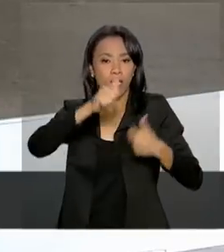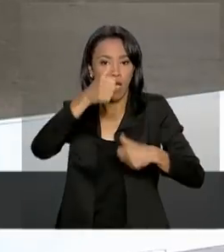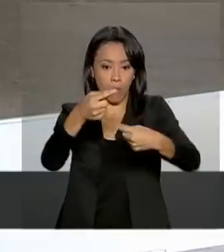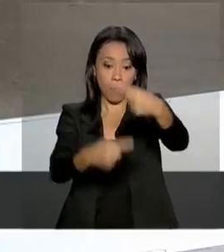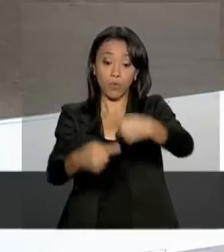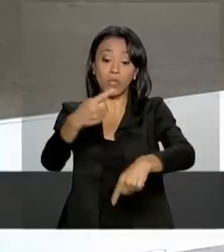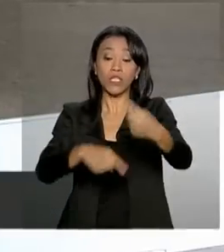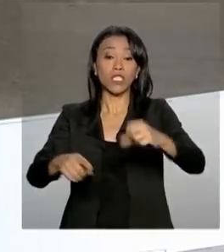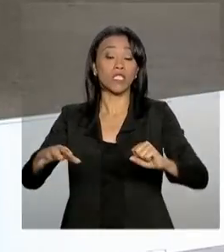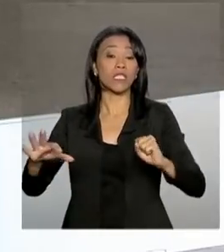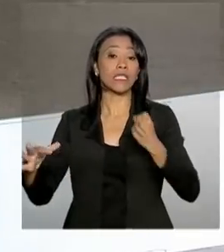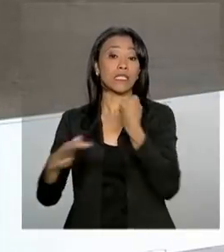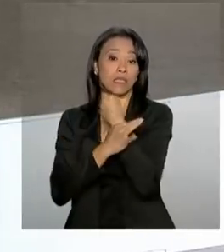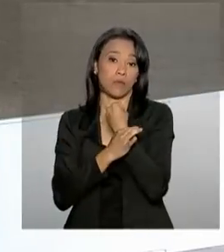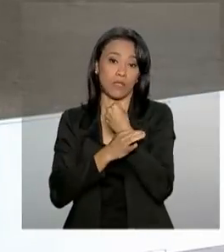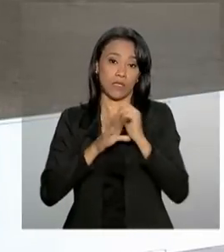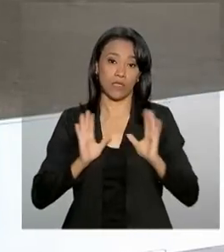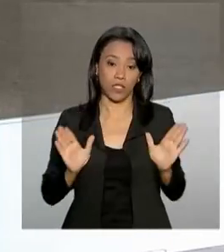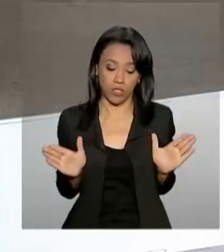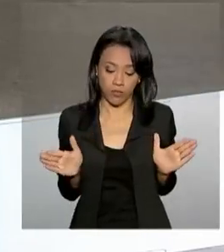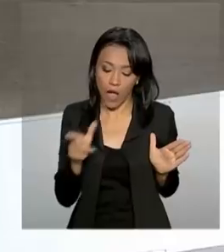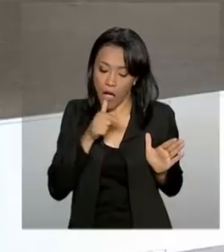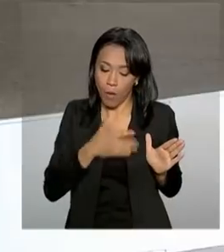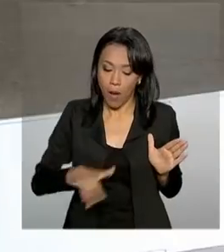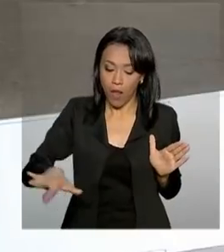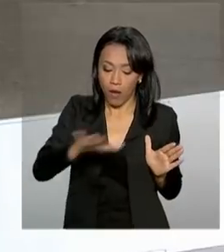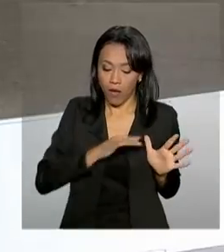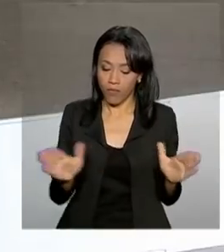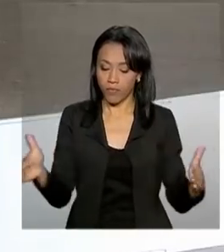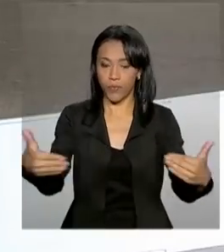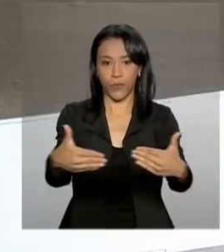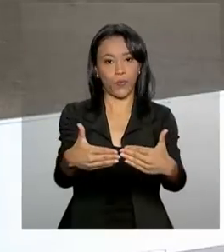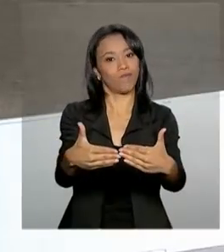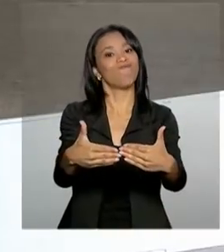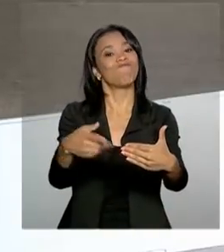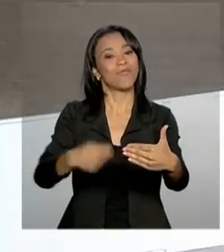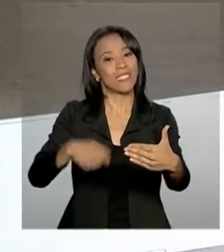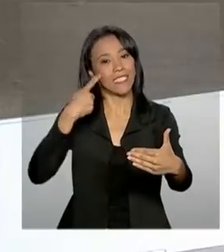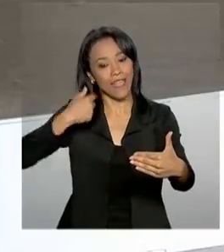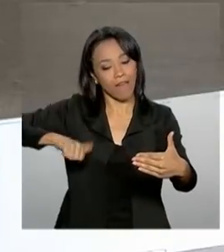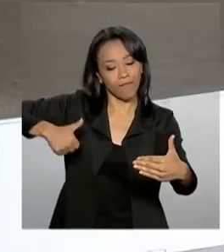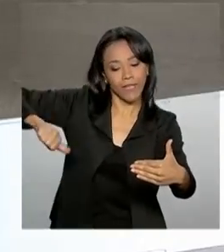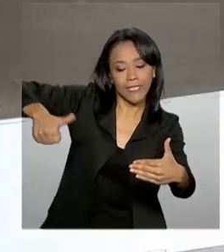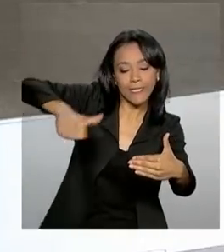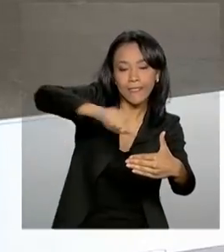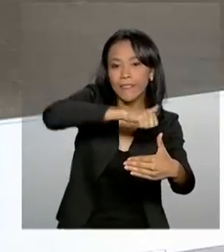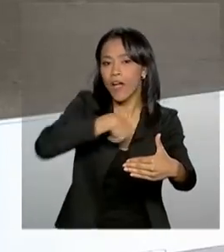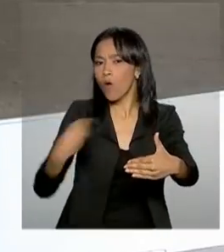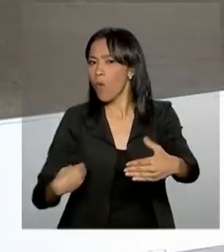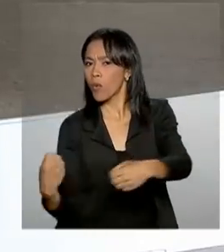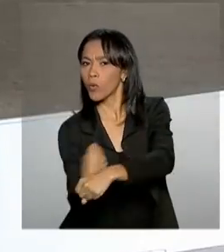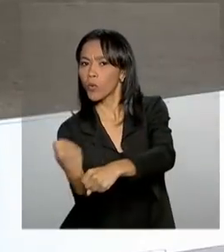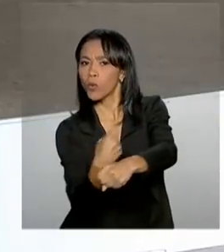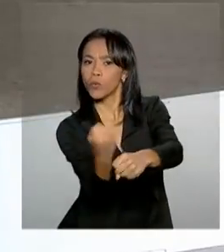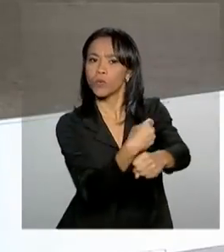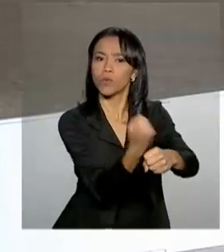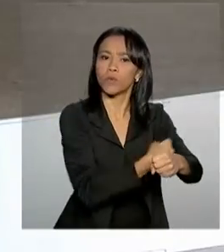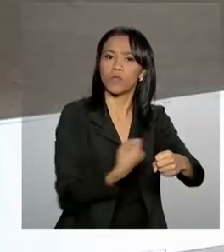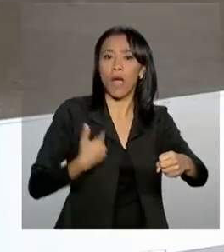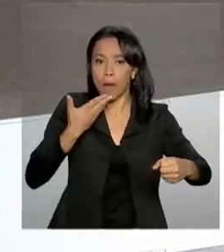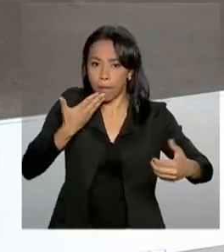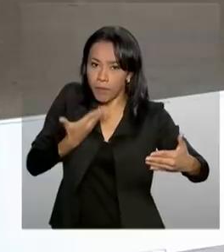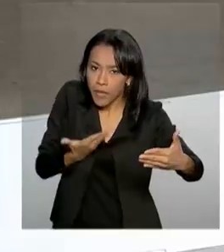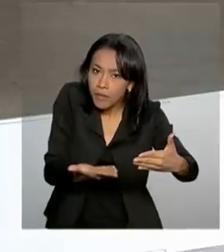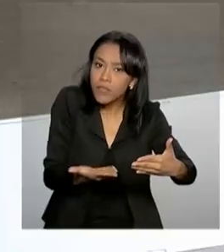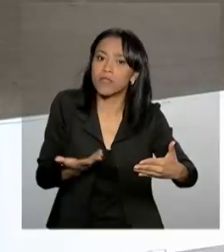de Barragens. Segundo o ministro, é preciso fazer uma revisão dos processos, desde a autorização